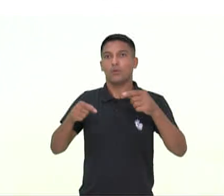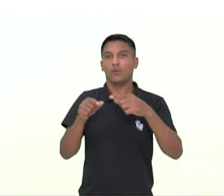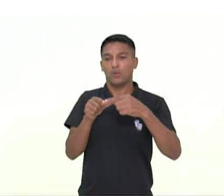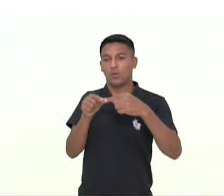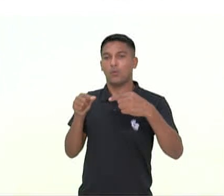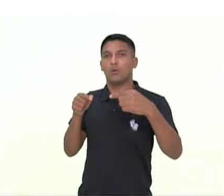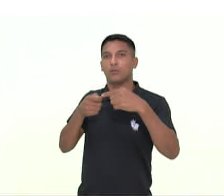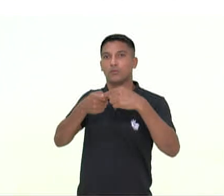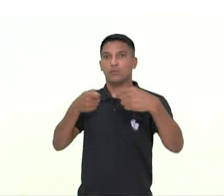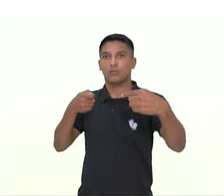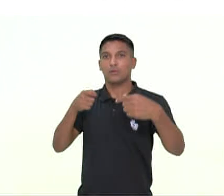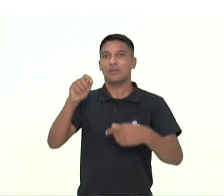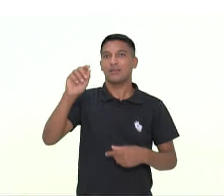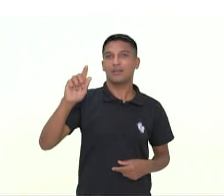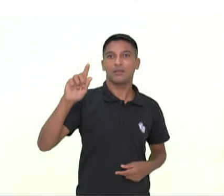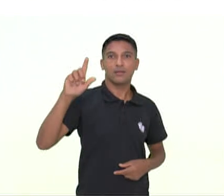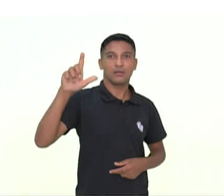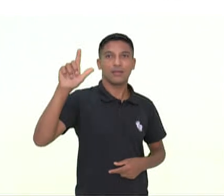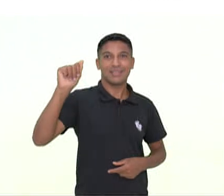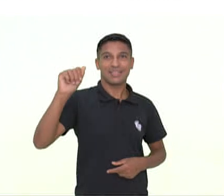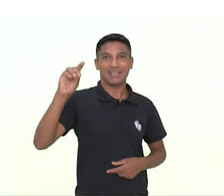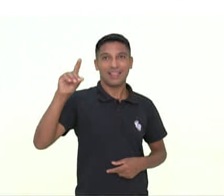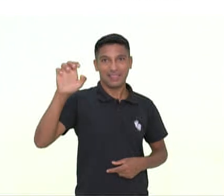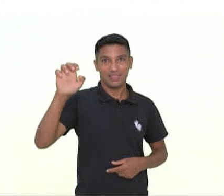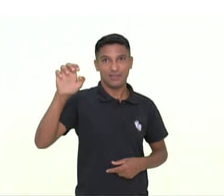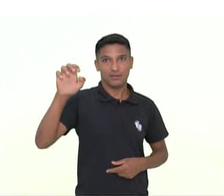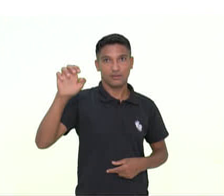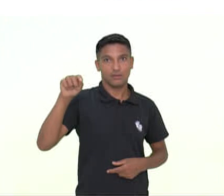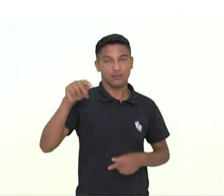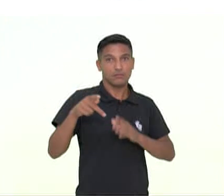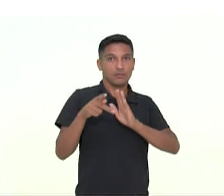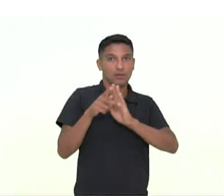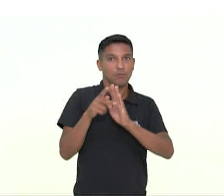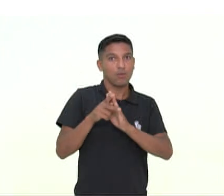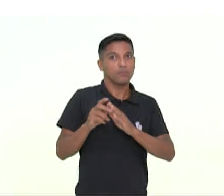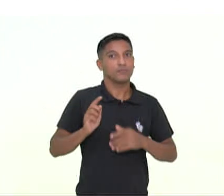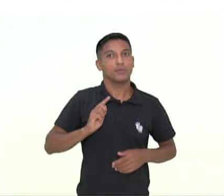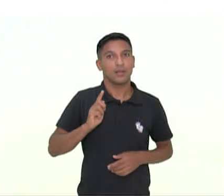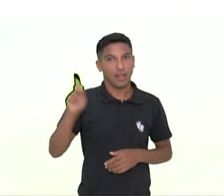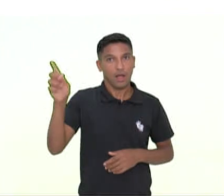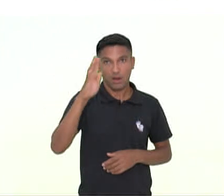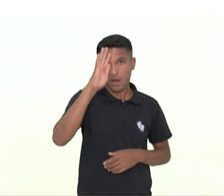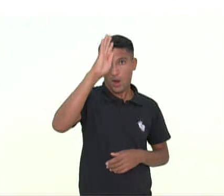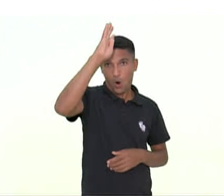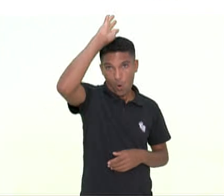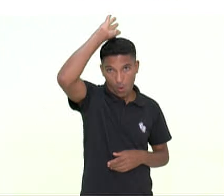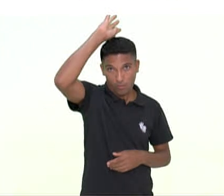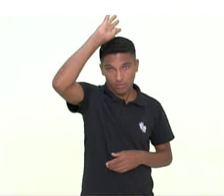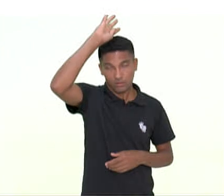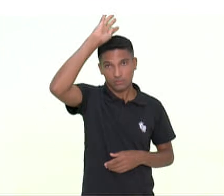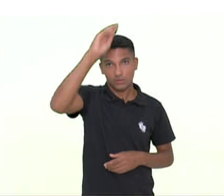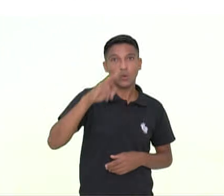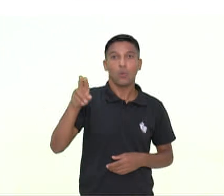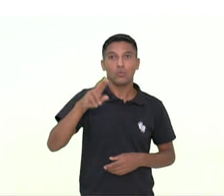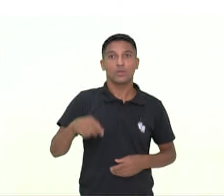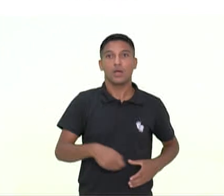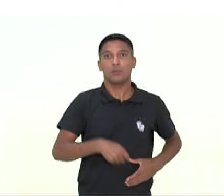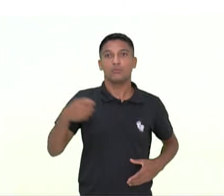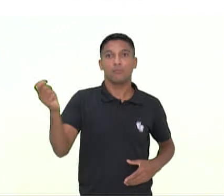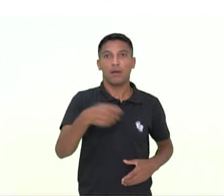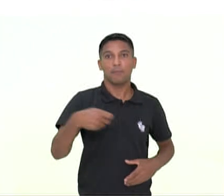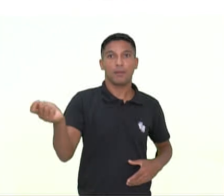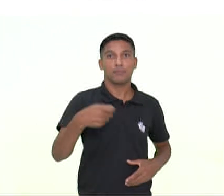de esgrima surgiram daí já no século 17 lá na França né Na Corte francesa que vão aparecer